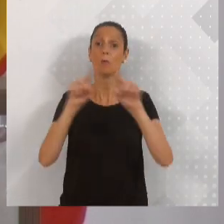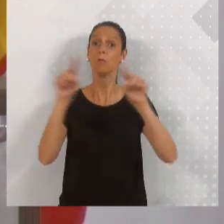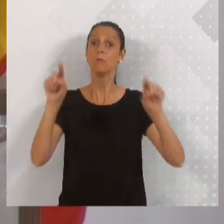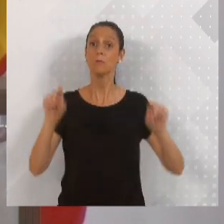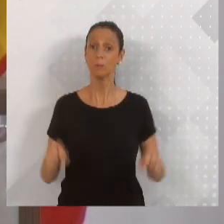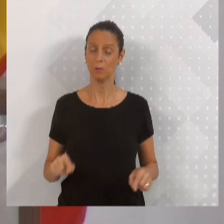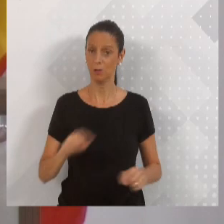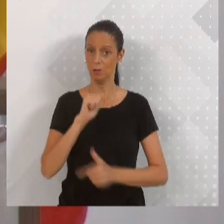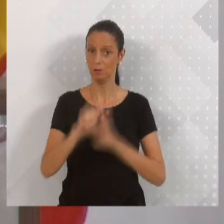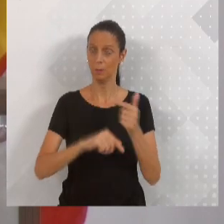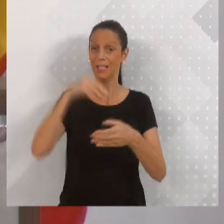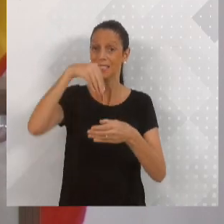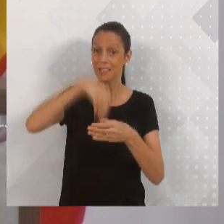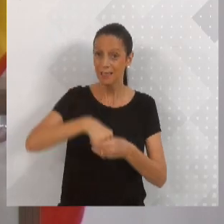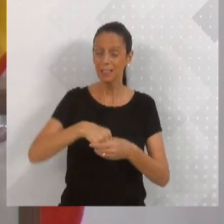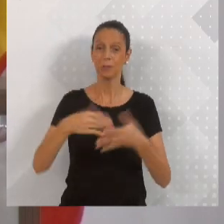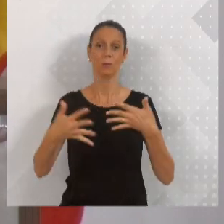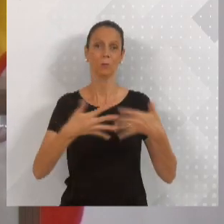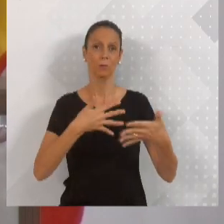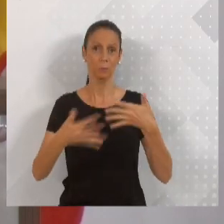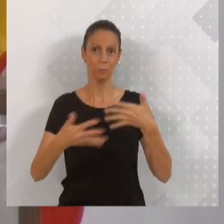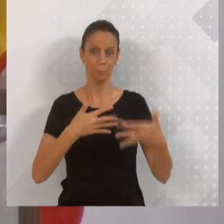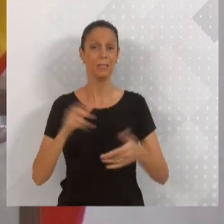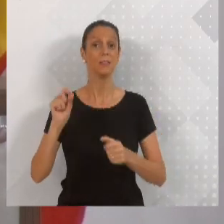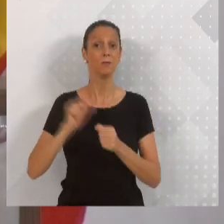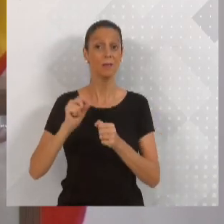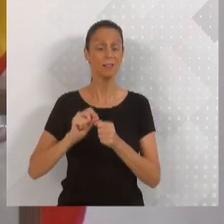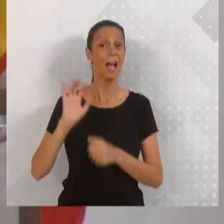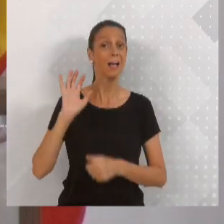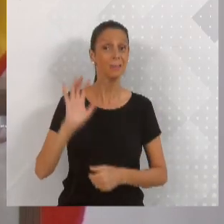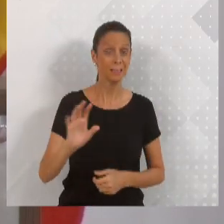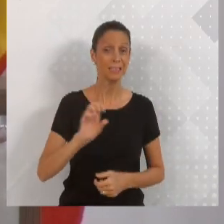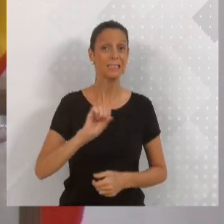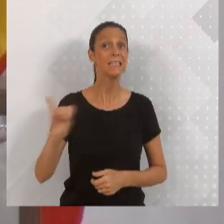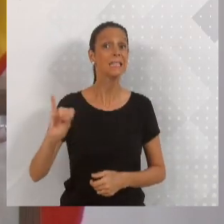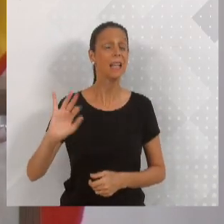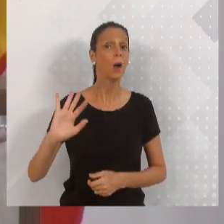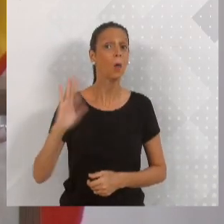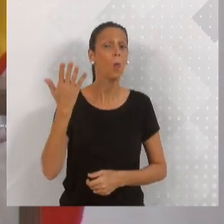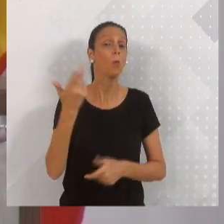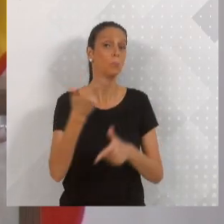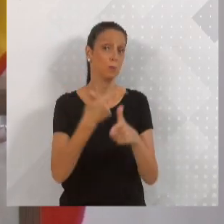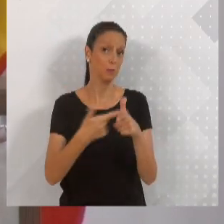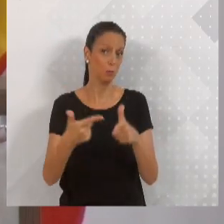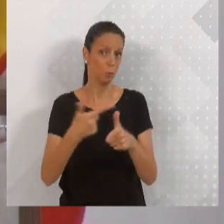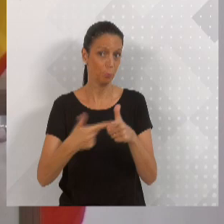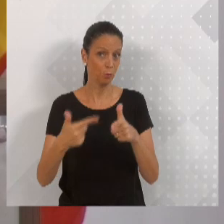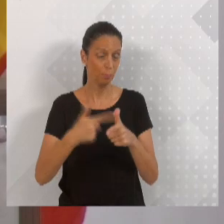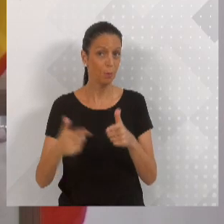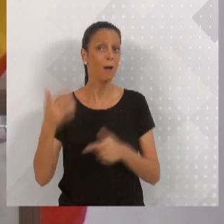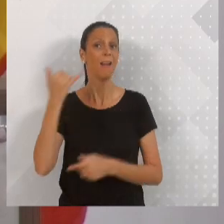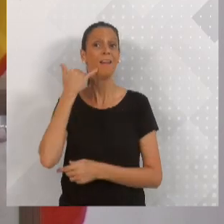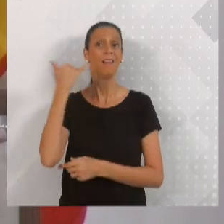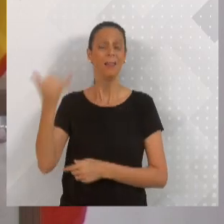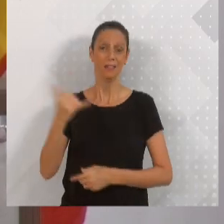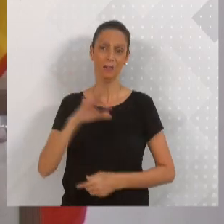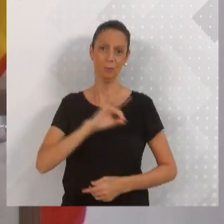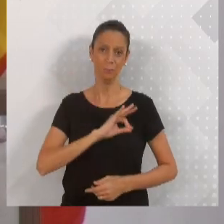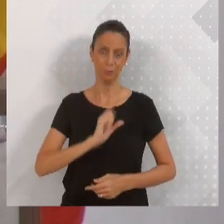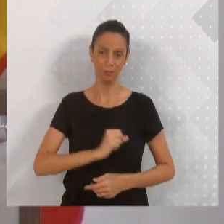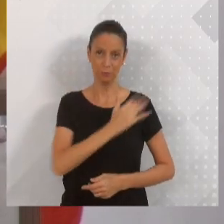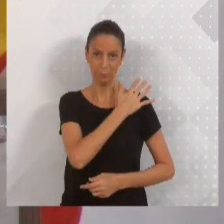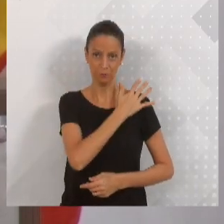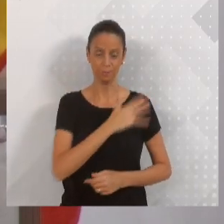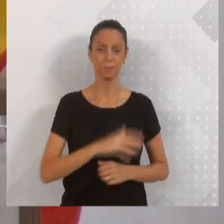trabalham nos terminais urbanos a realizar esse procedimento eh procedimentos e e posturas